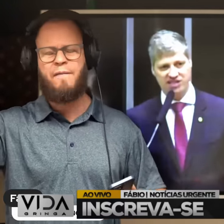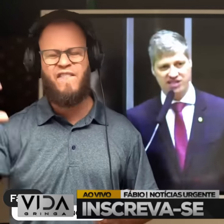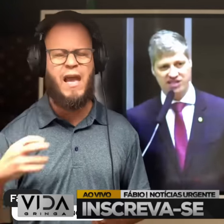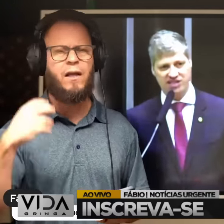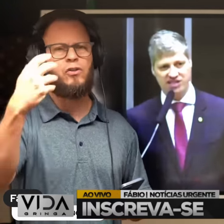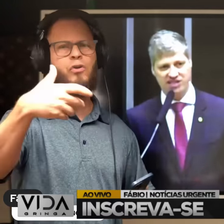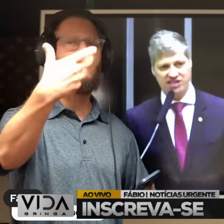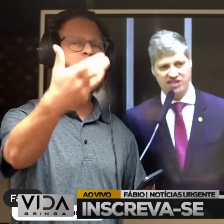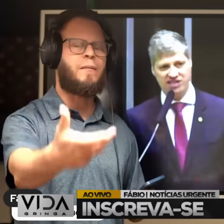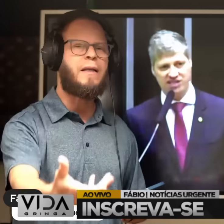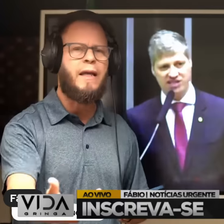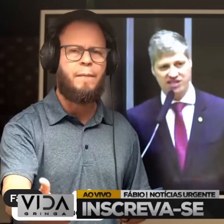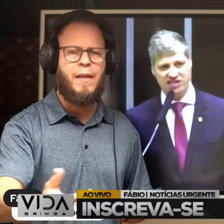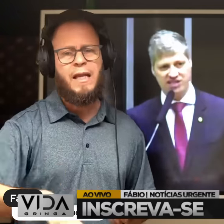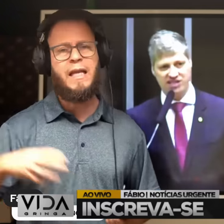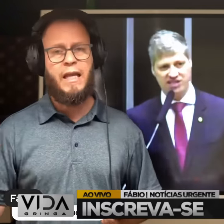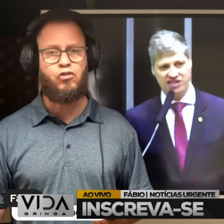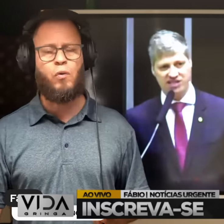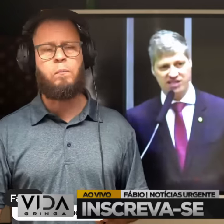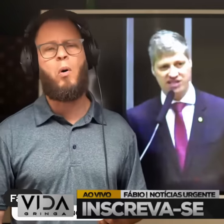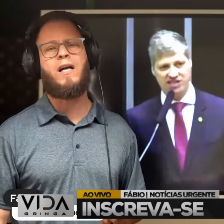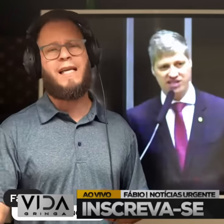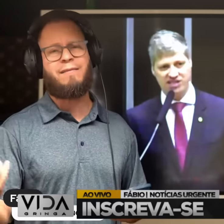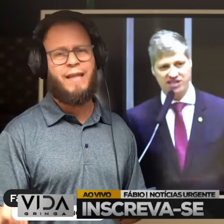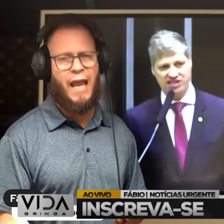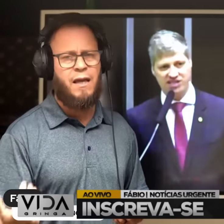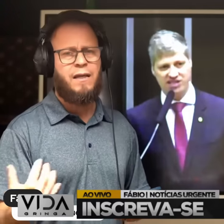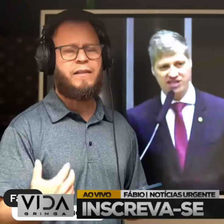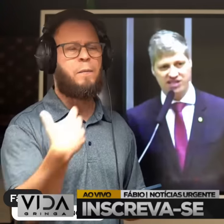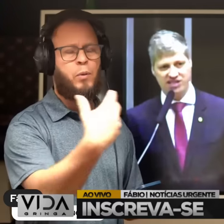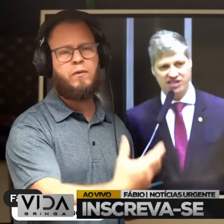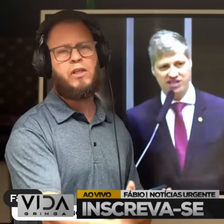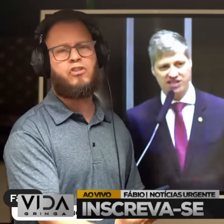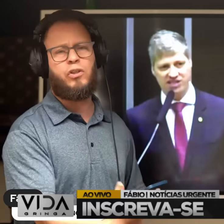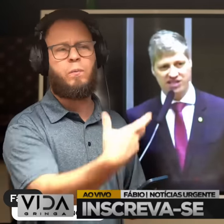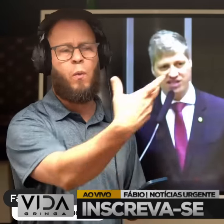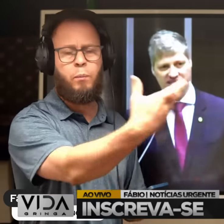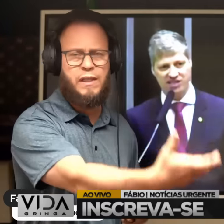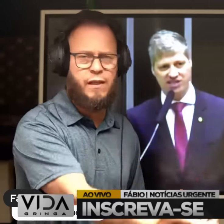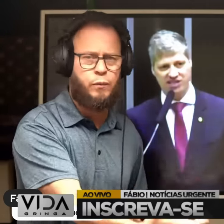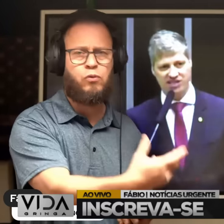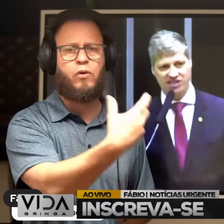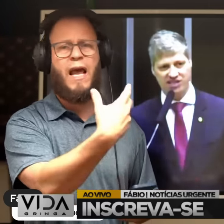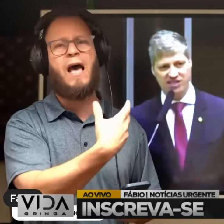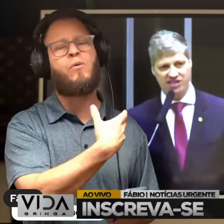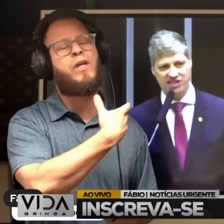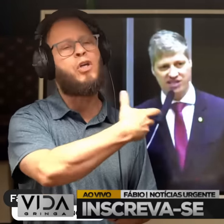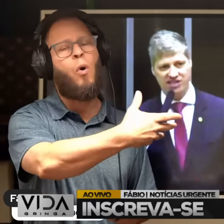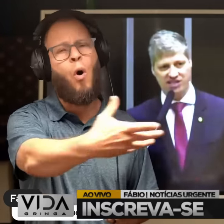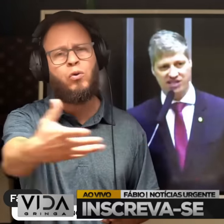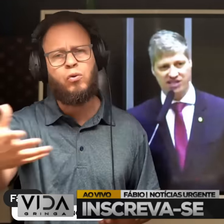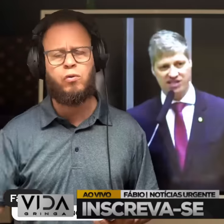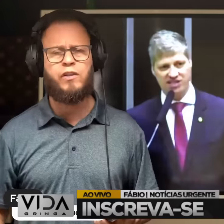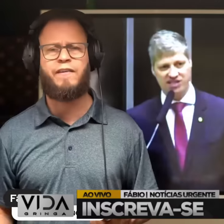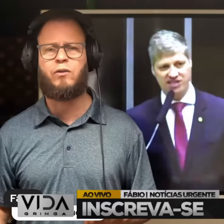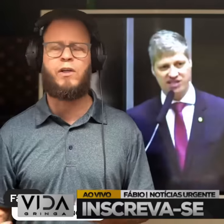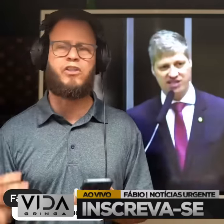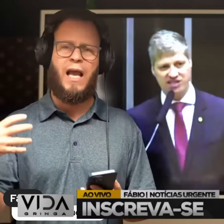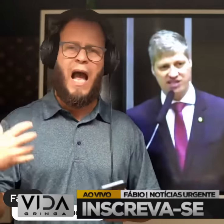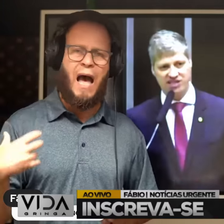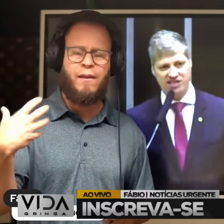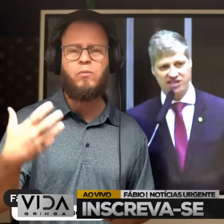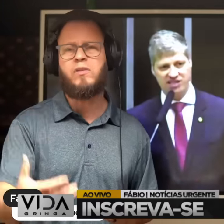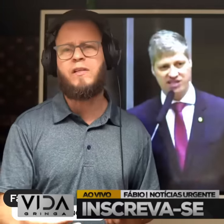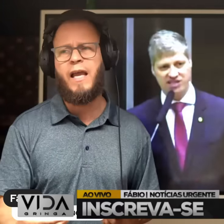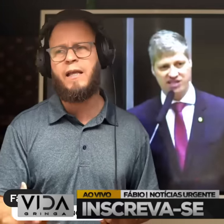a ver de outra maneira. E isso pode até ter protegido o presidente Bolsonaro e outros conservadores